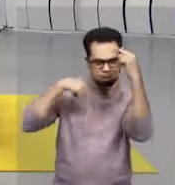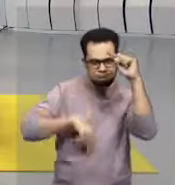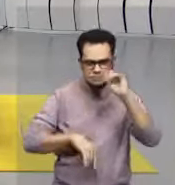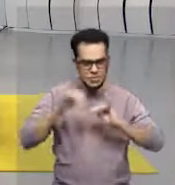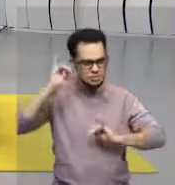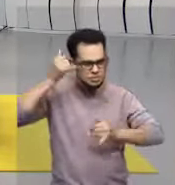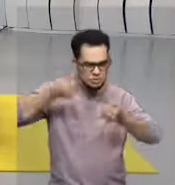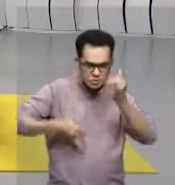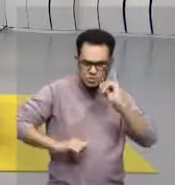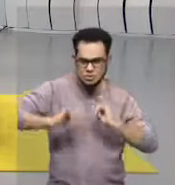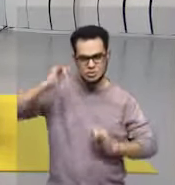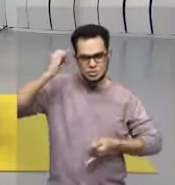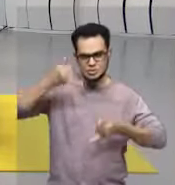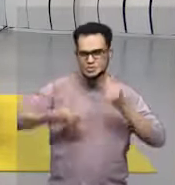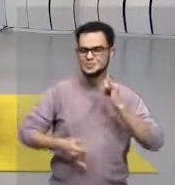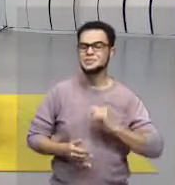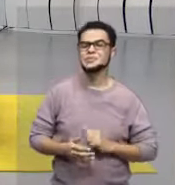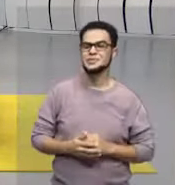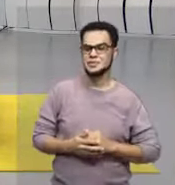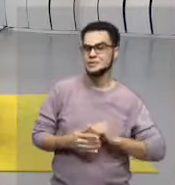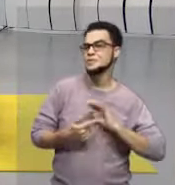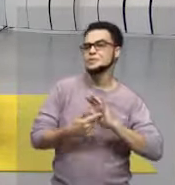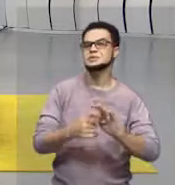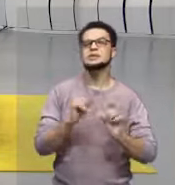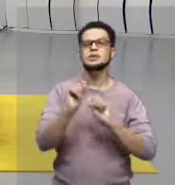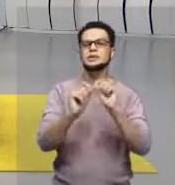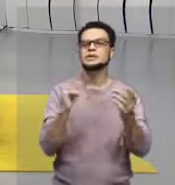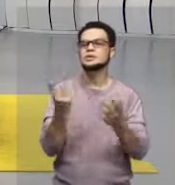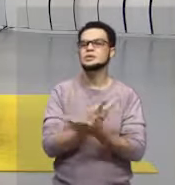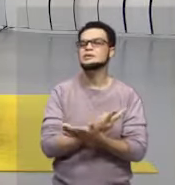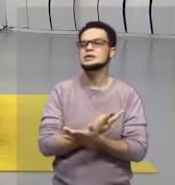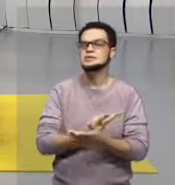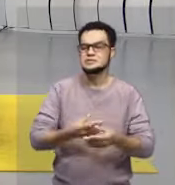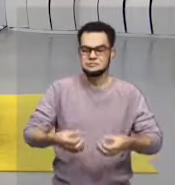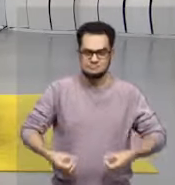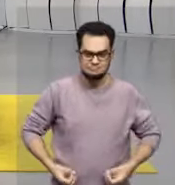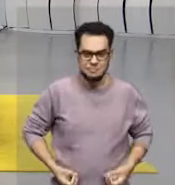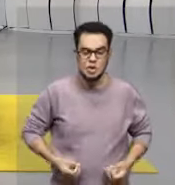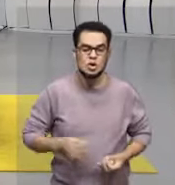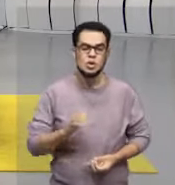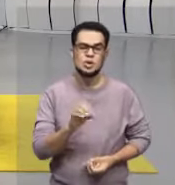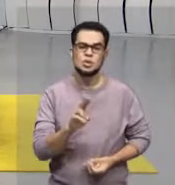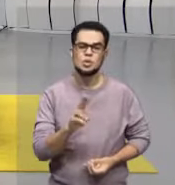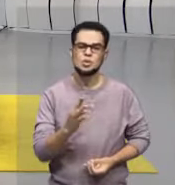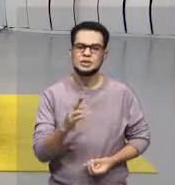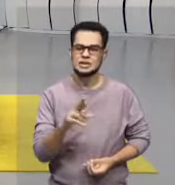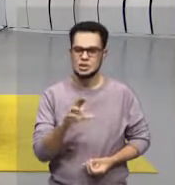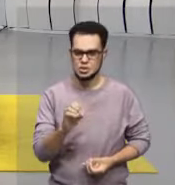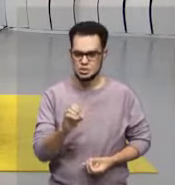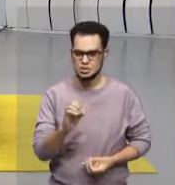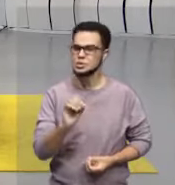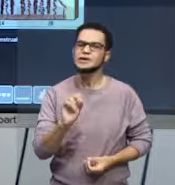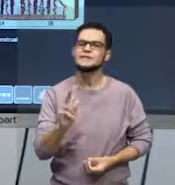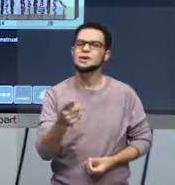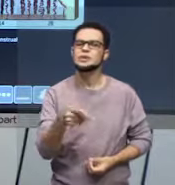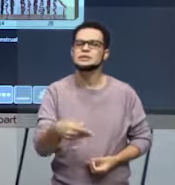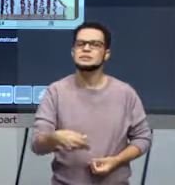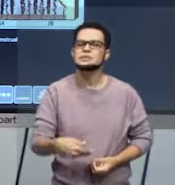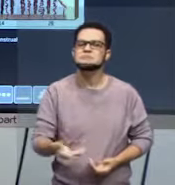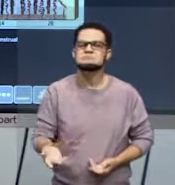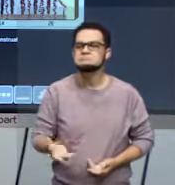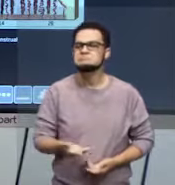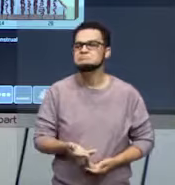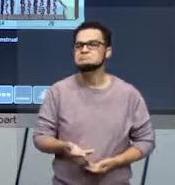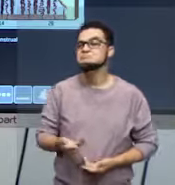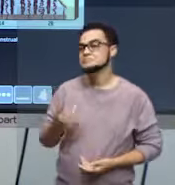slide mostrando o que acontece no útero, tá certo? Olha, Primeira fase, de 1 a 5 ou 1 a